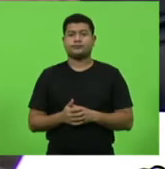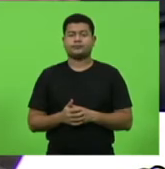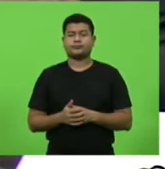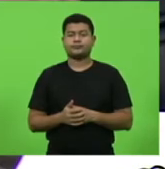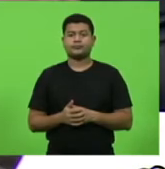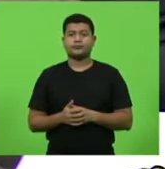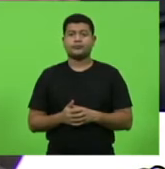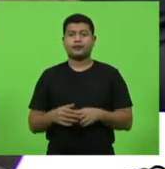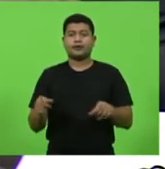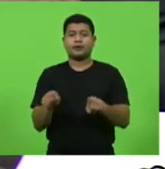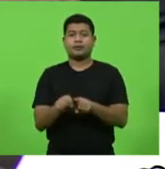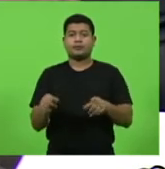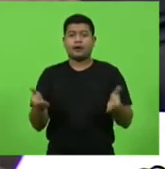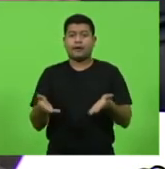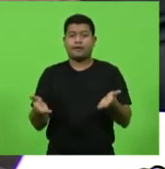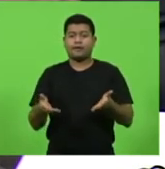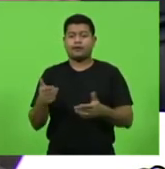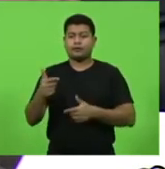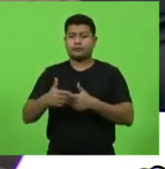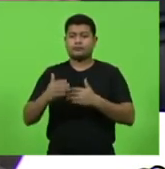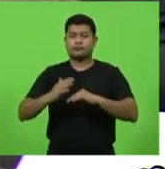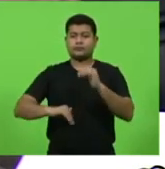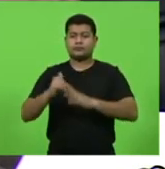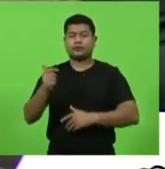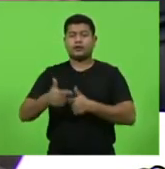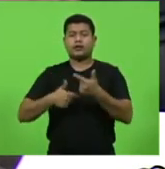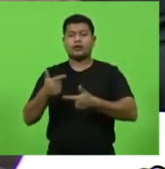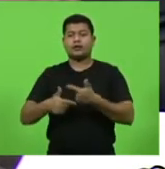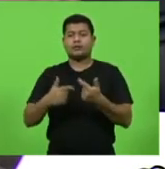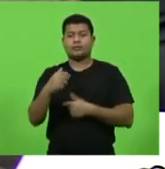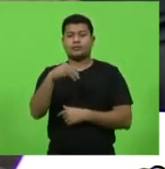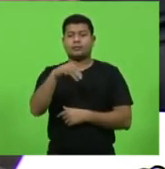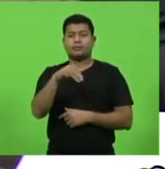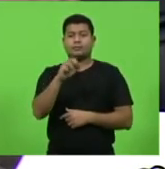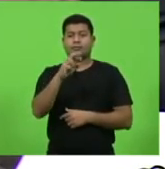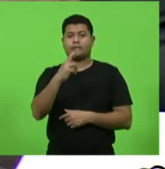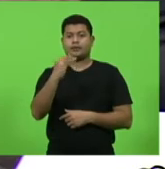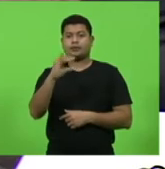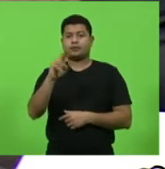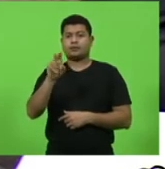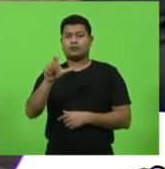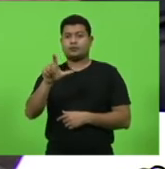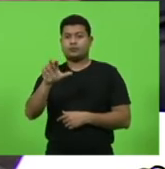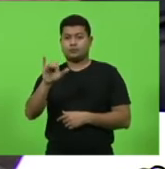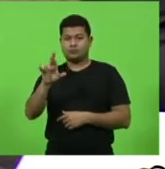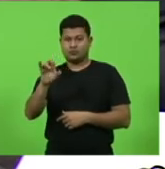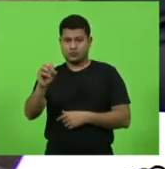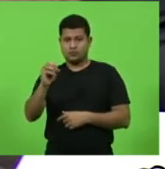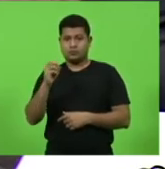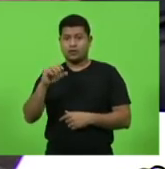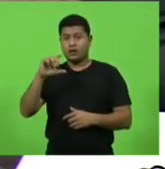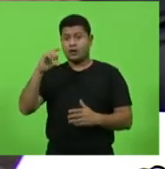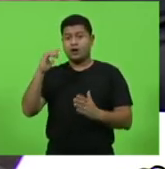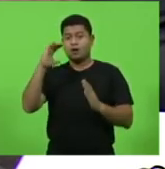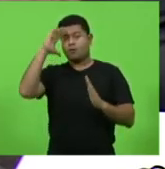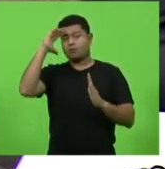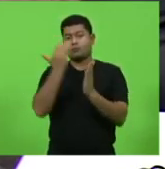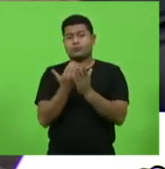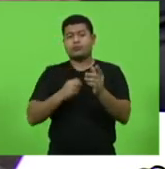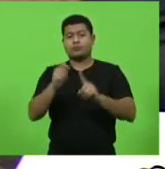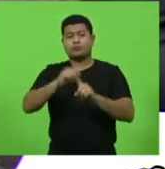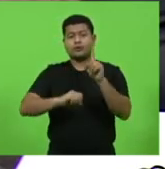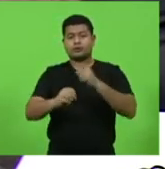mais recentemente também ela atuou na Operação Mercúrio, que foi deflagrada em abril, que foi cumprida busca e apreensão